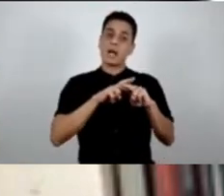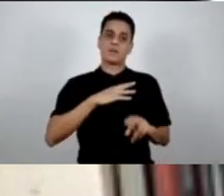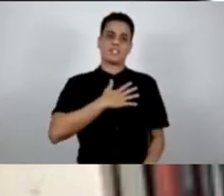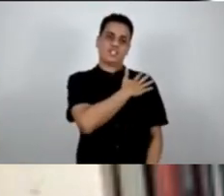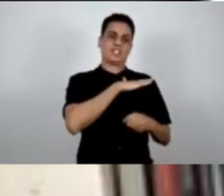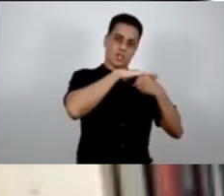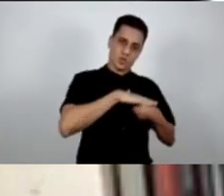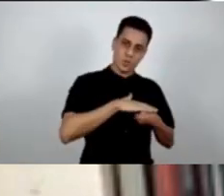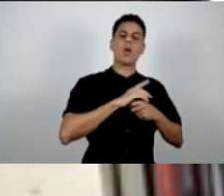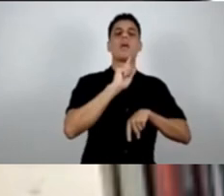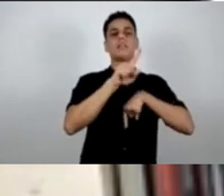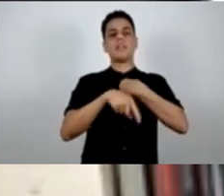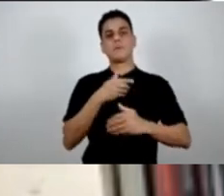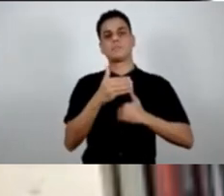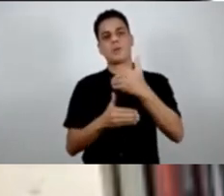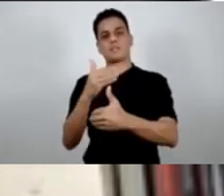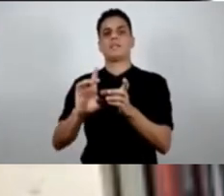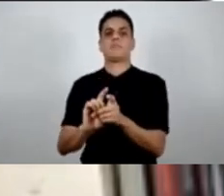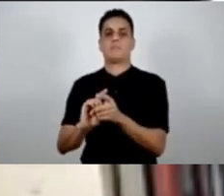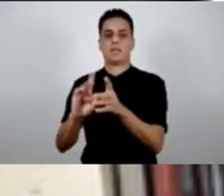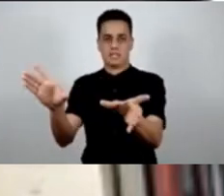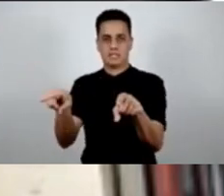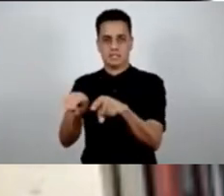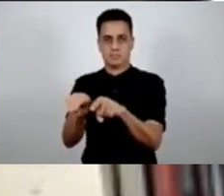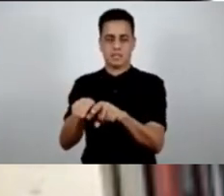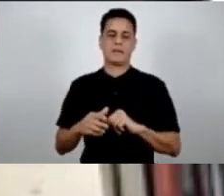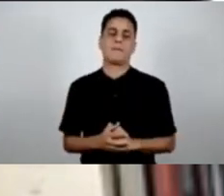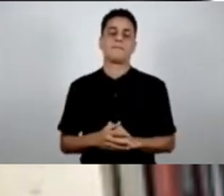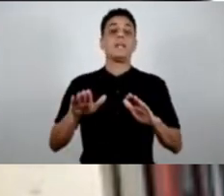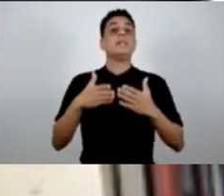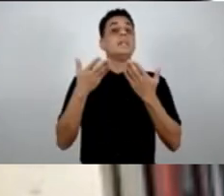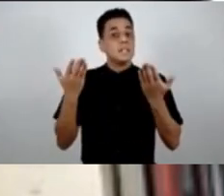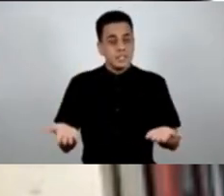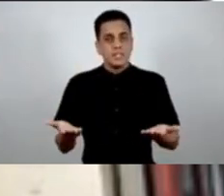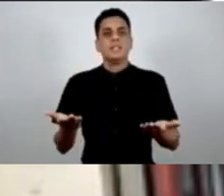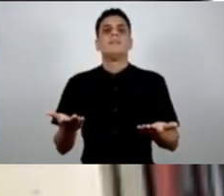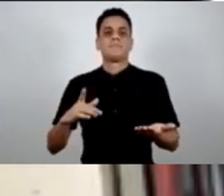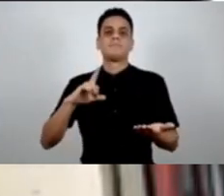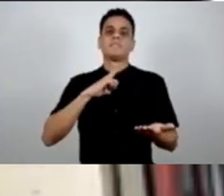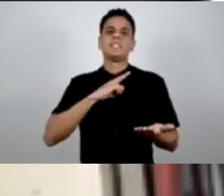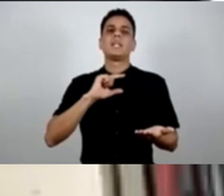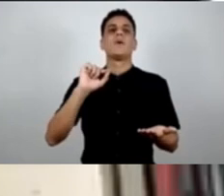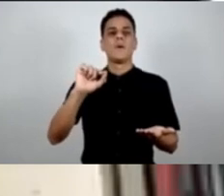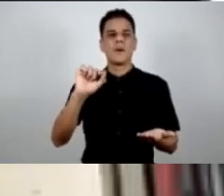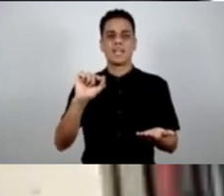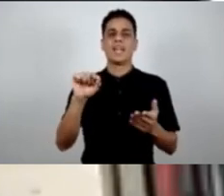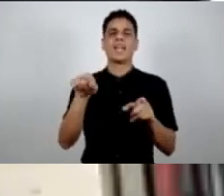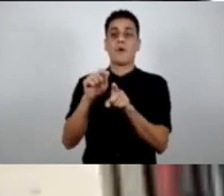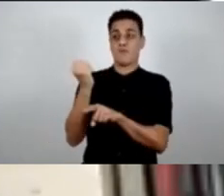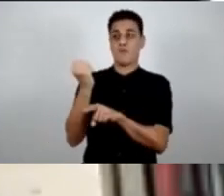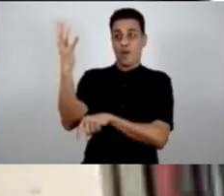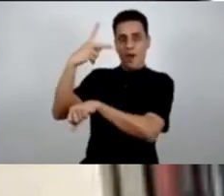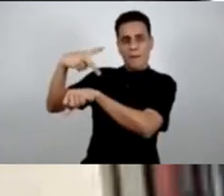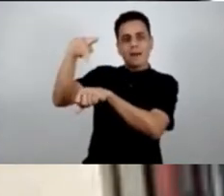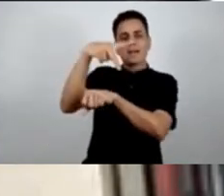na redemocratização. Então, você tem uma retomada da simpatia